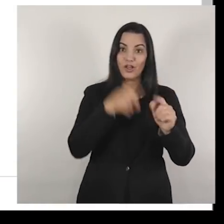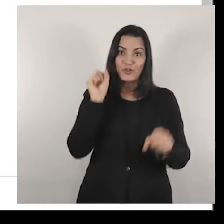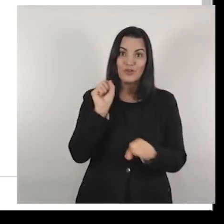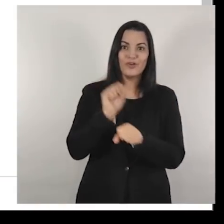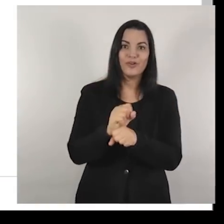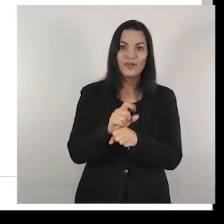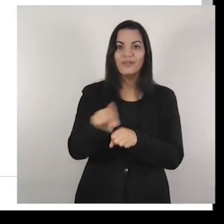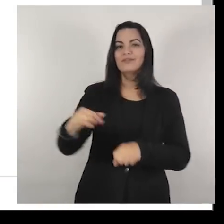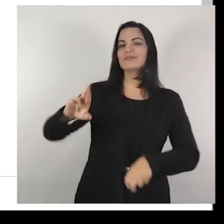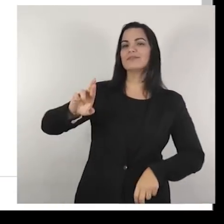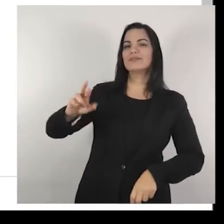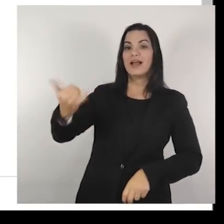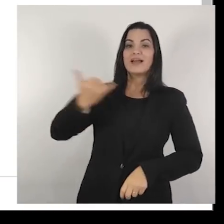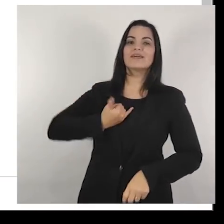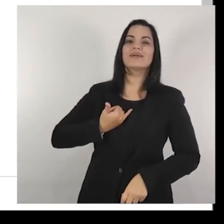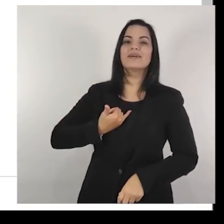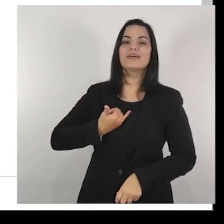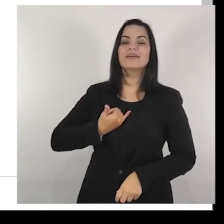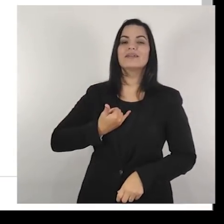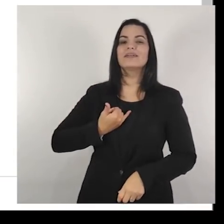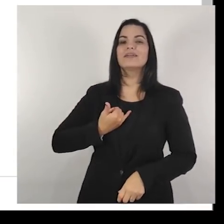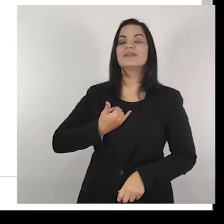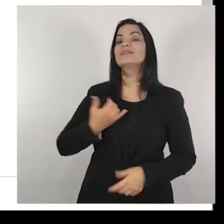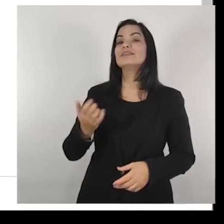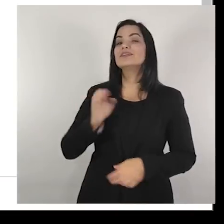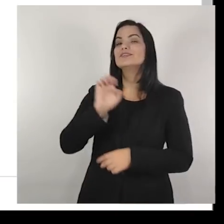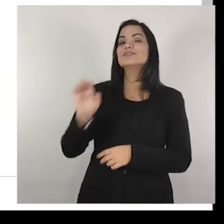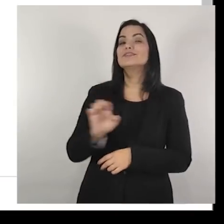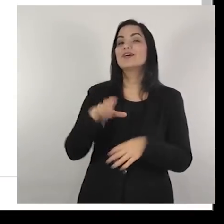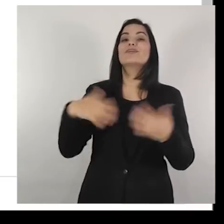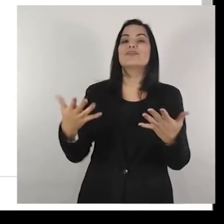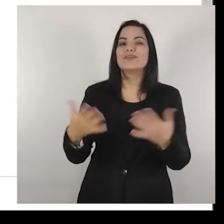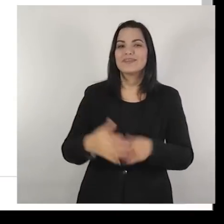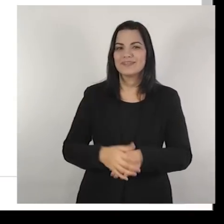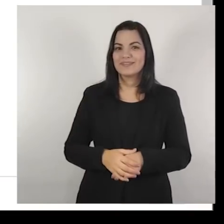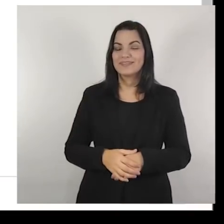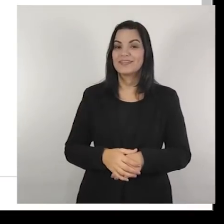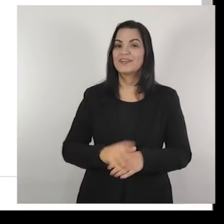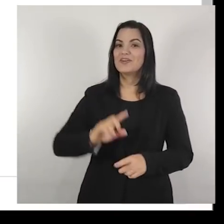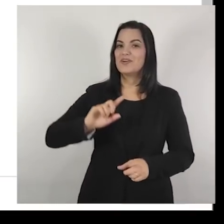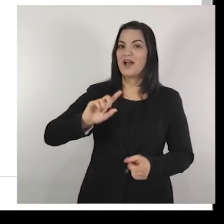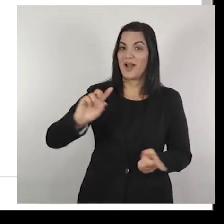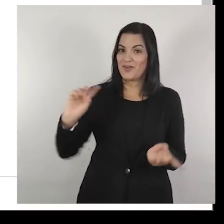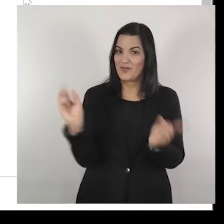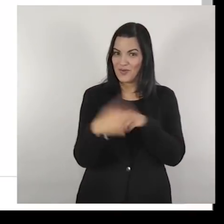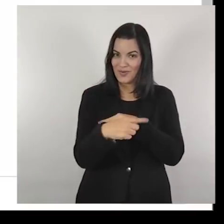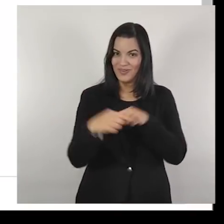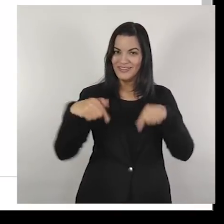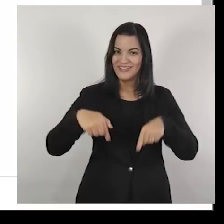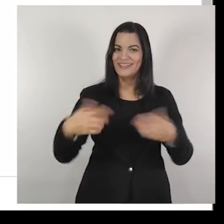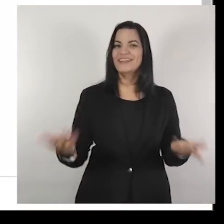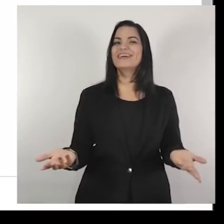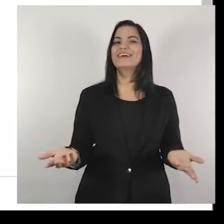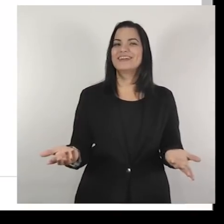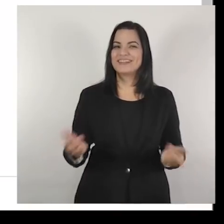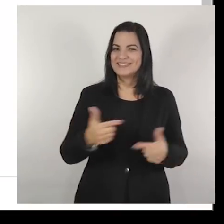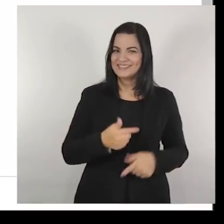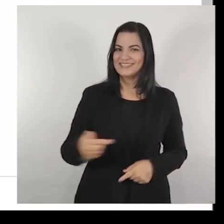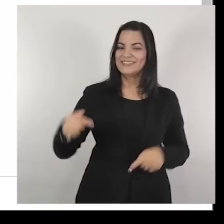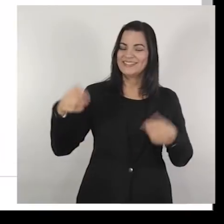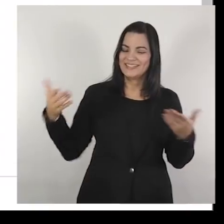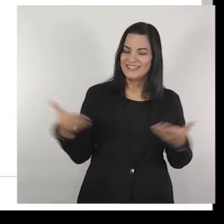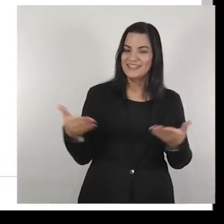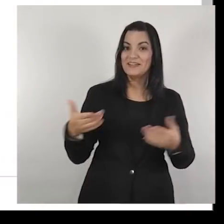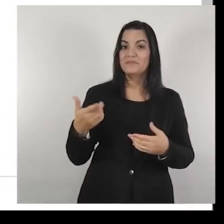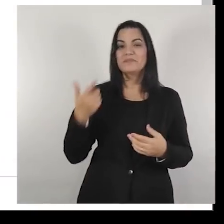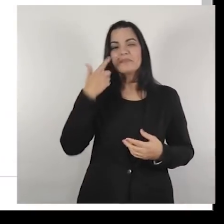me dizer qual é o estado. Vamos fazer o contrário essa semana para ver se vocês estão bem